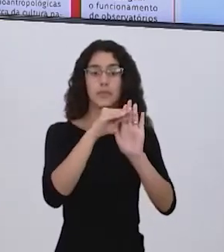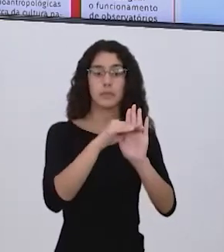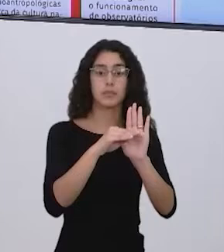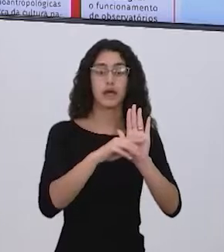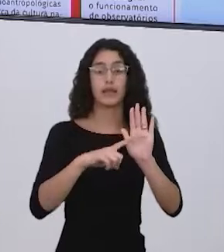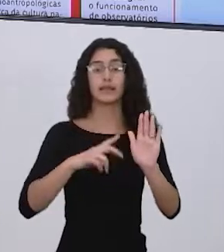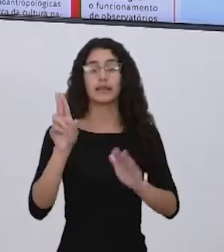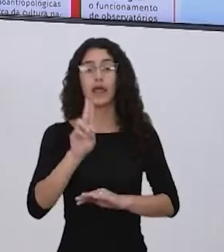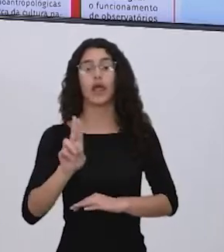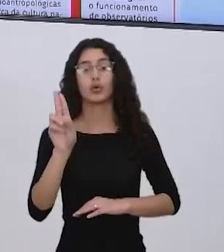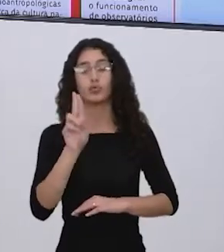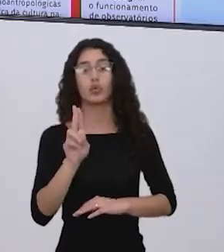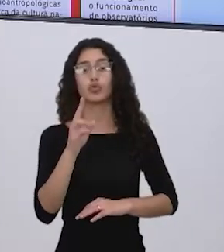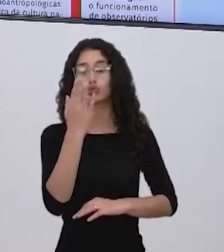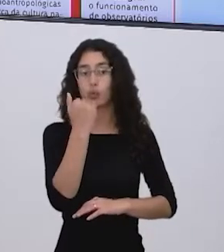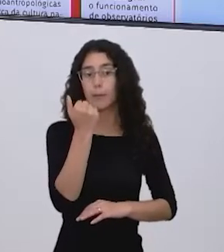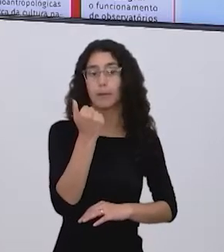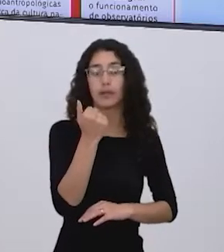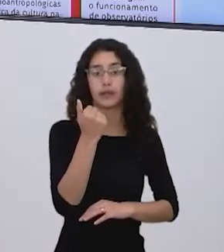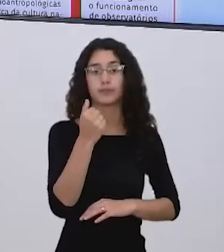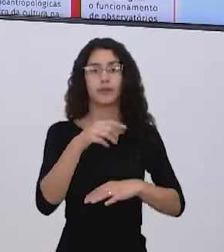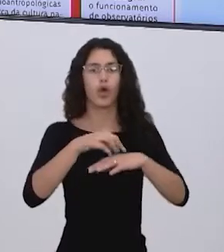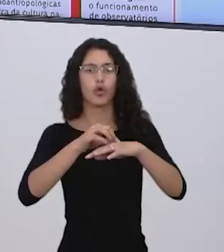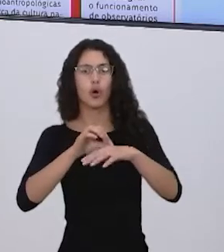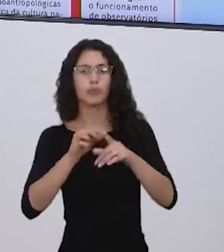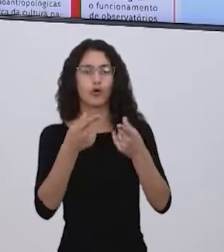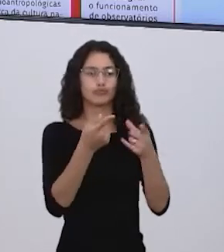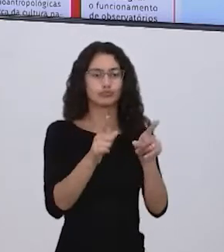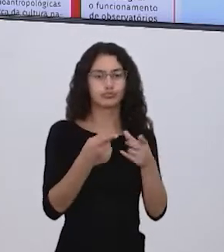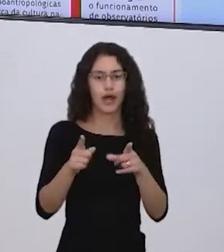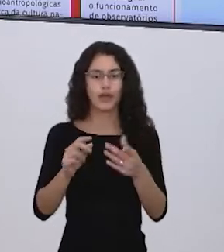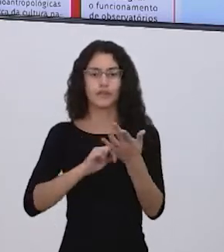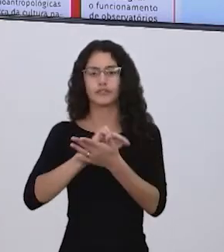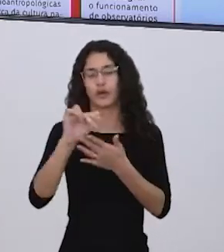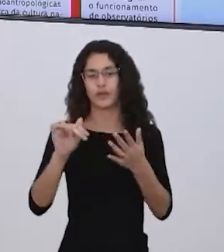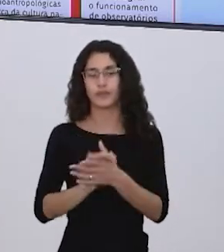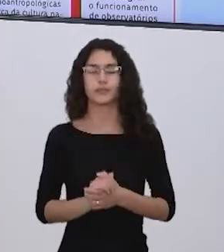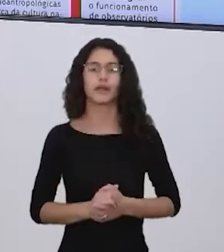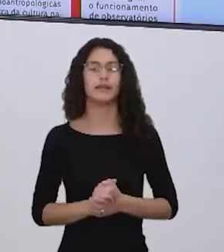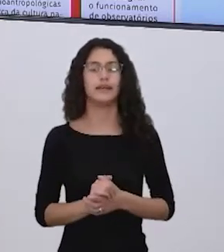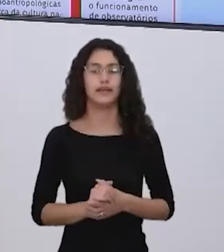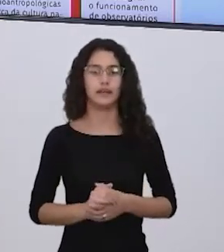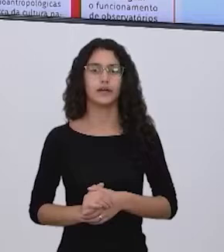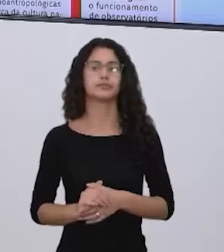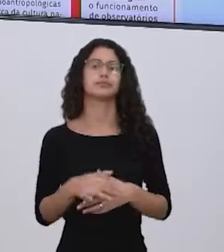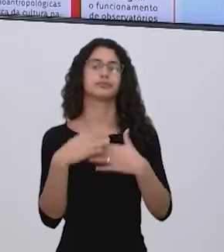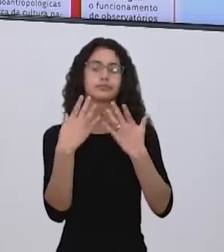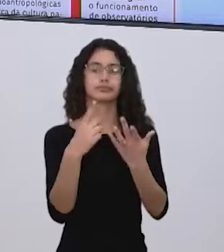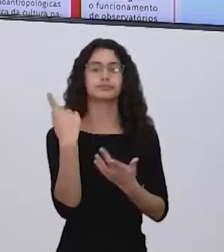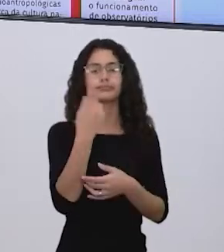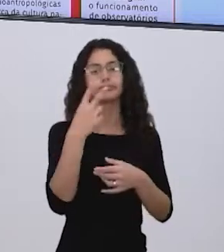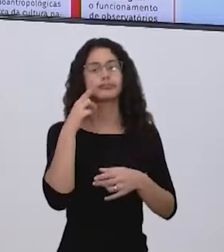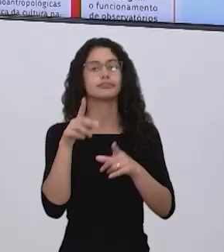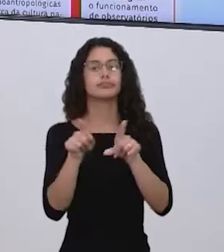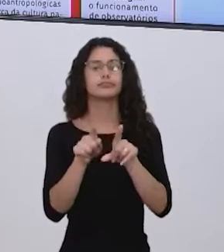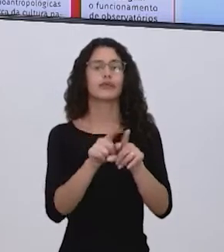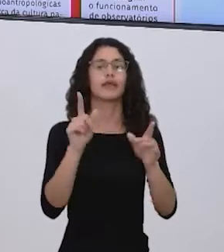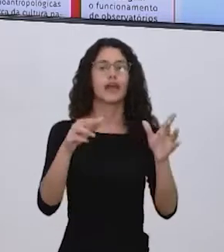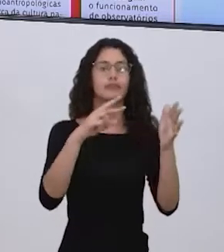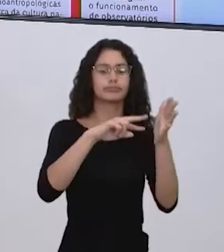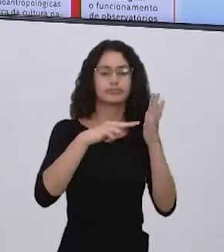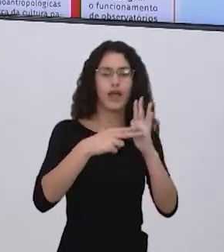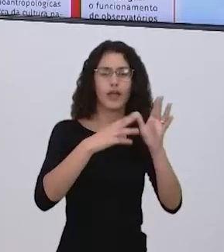no consumo de bovinos, né? Churrasco, enfim. Então, a gente vê aqui que são teias